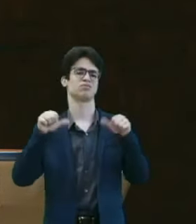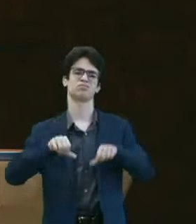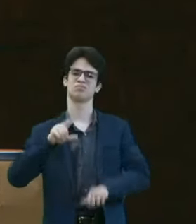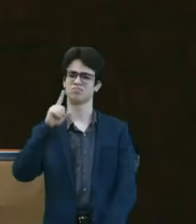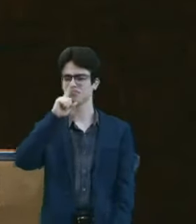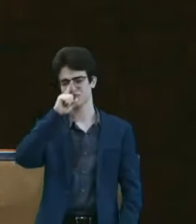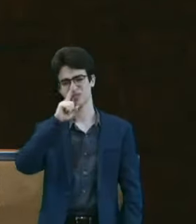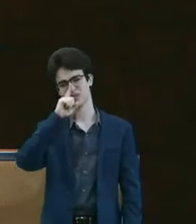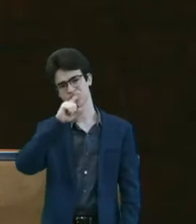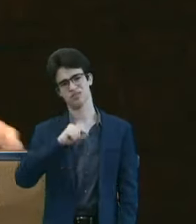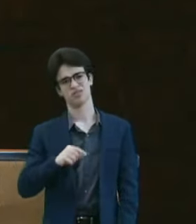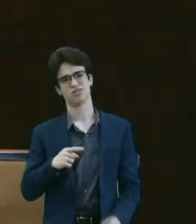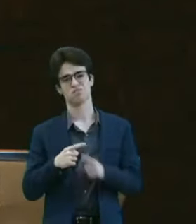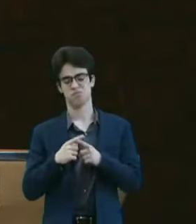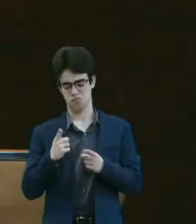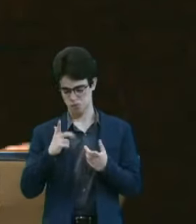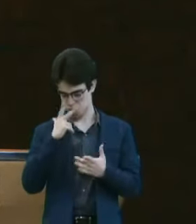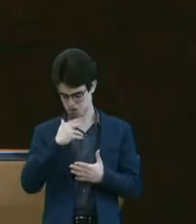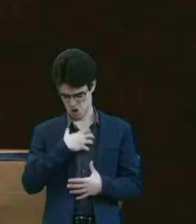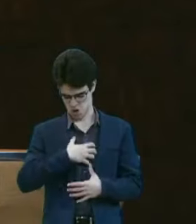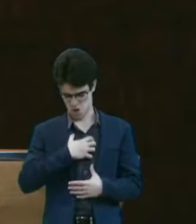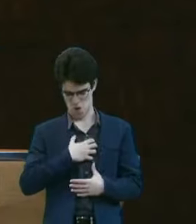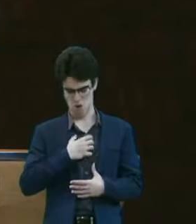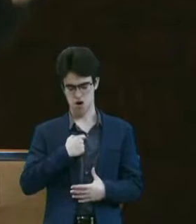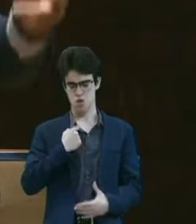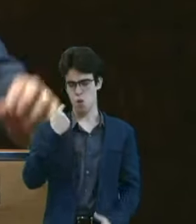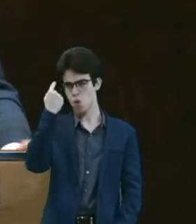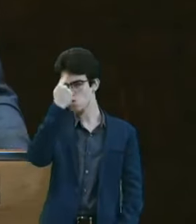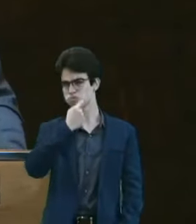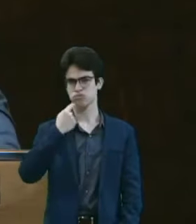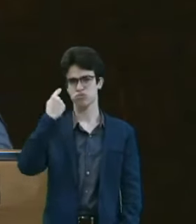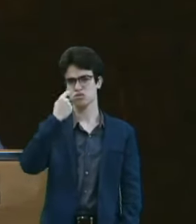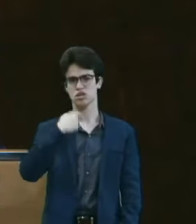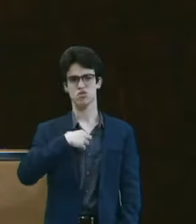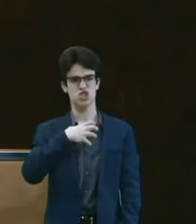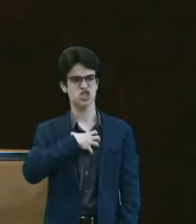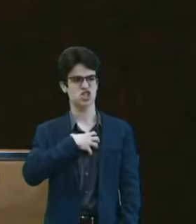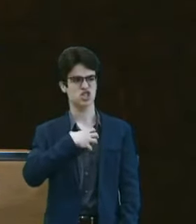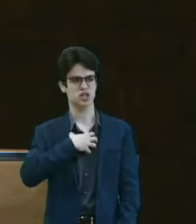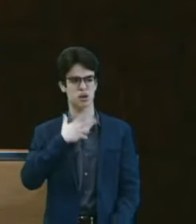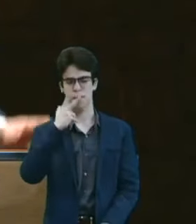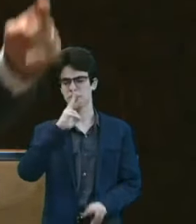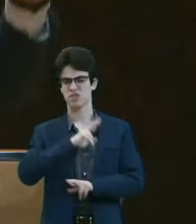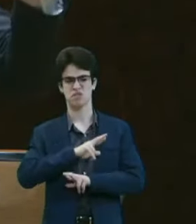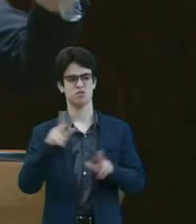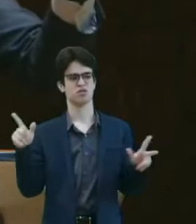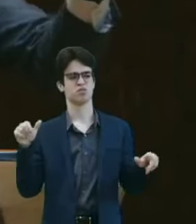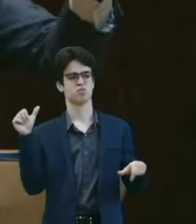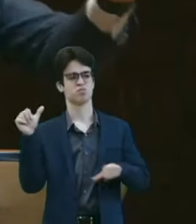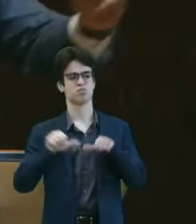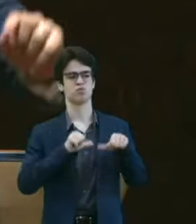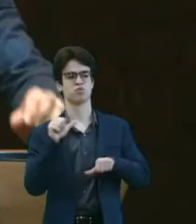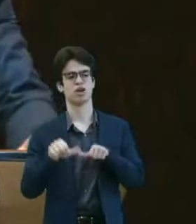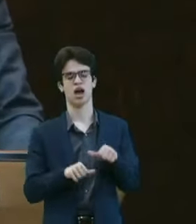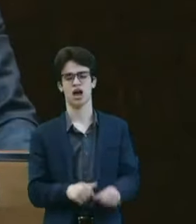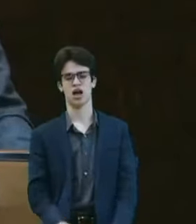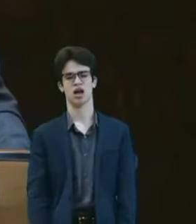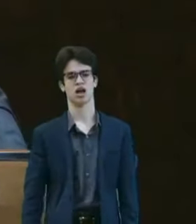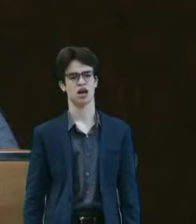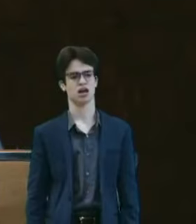Eles vão mudar o teu semblante. Eles vão mudar o teu jeito de agir. Eles vão te